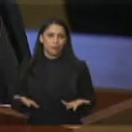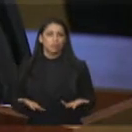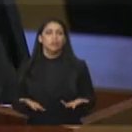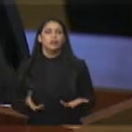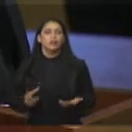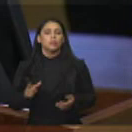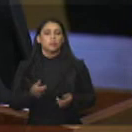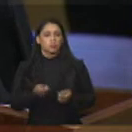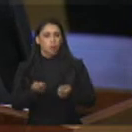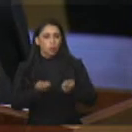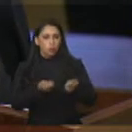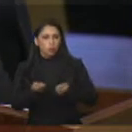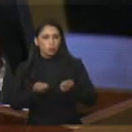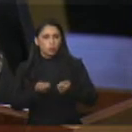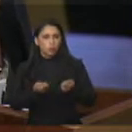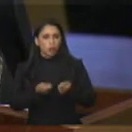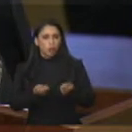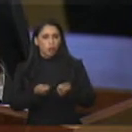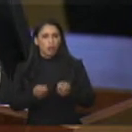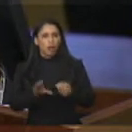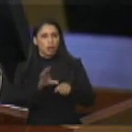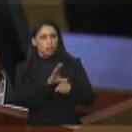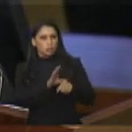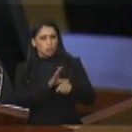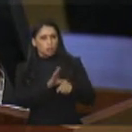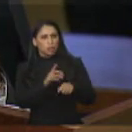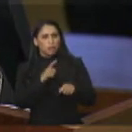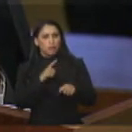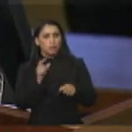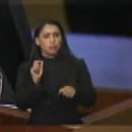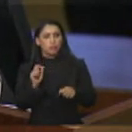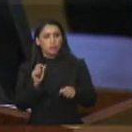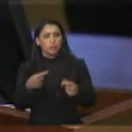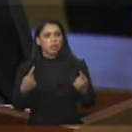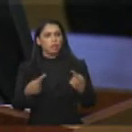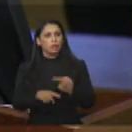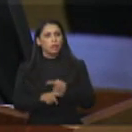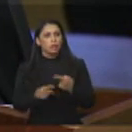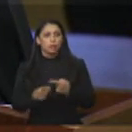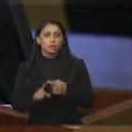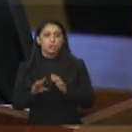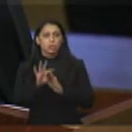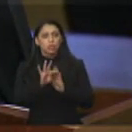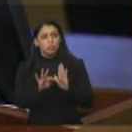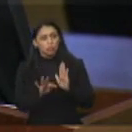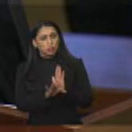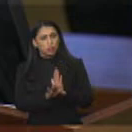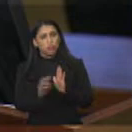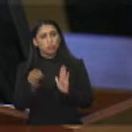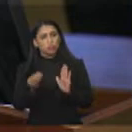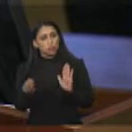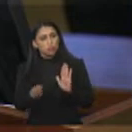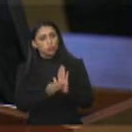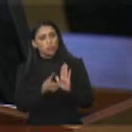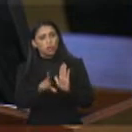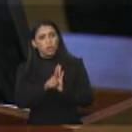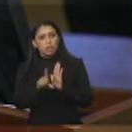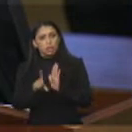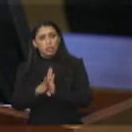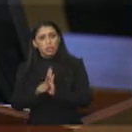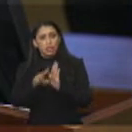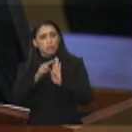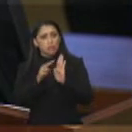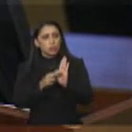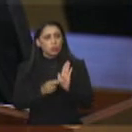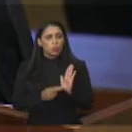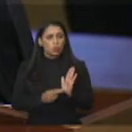que controlar a constitucionalidade significa aferir a compatibilidade de determinada interpretação ou aplicação de leis ou atos normativos